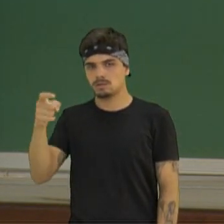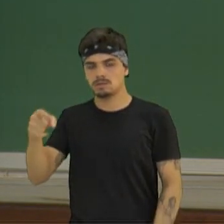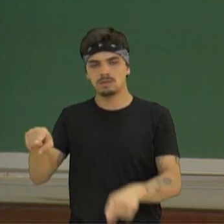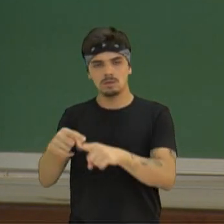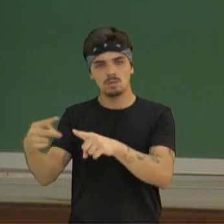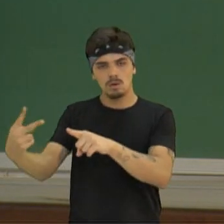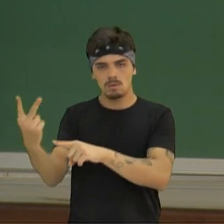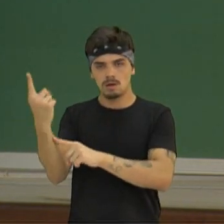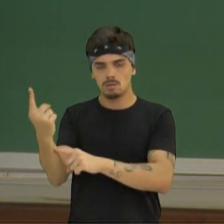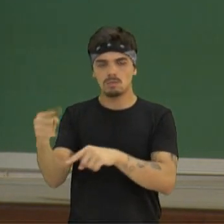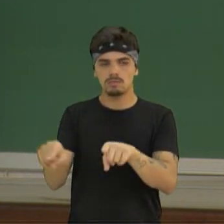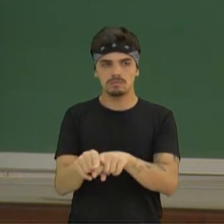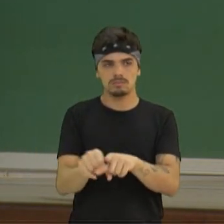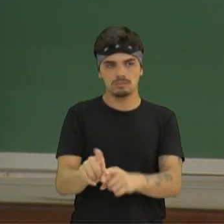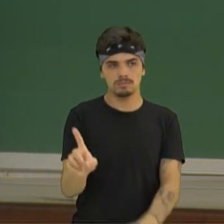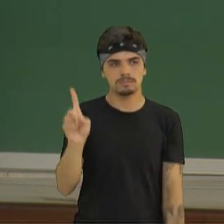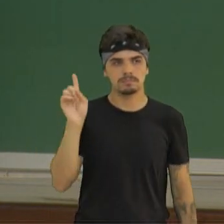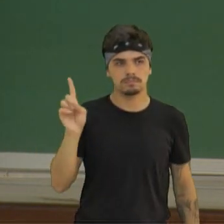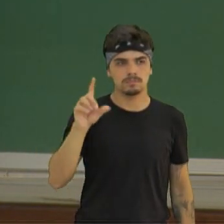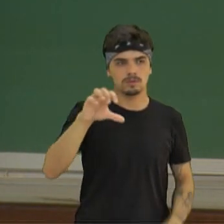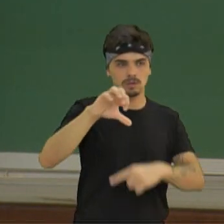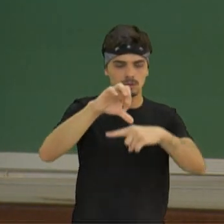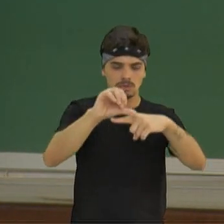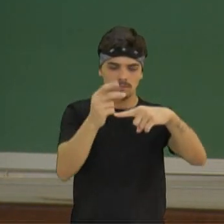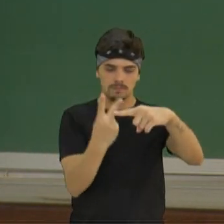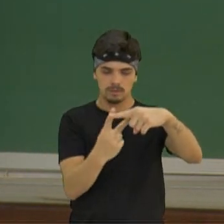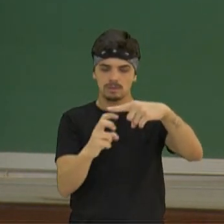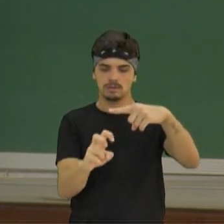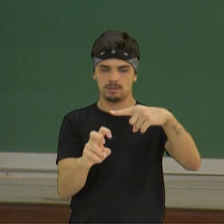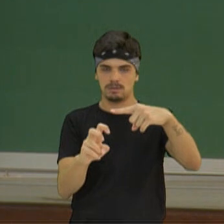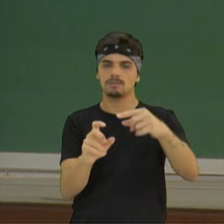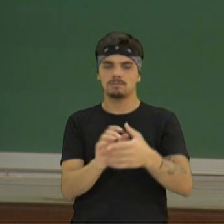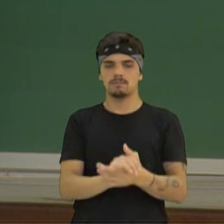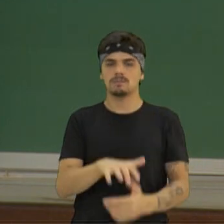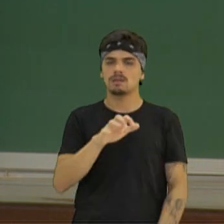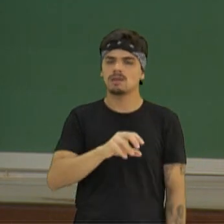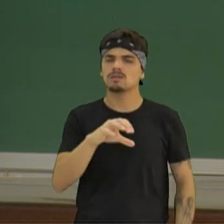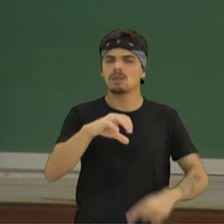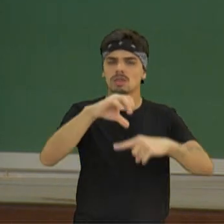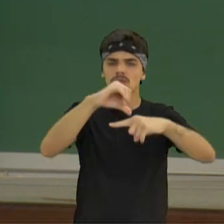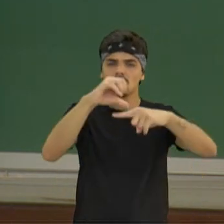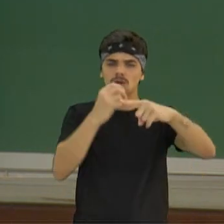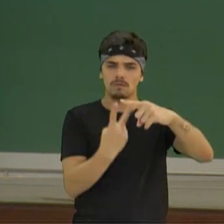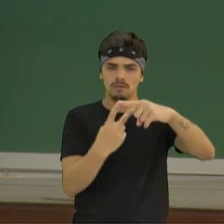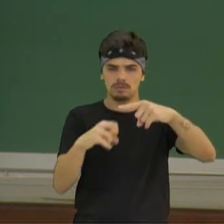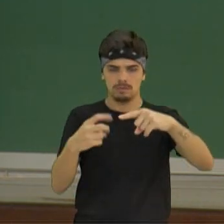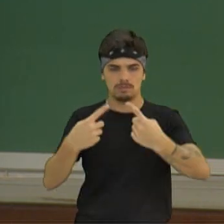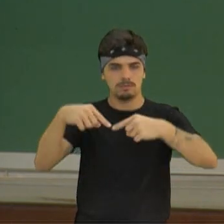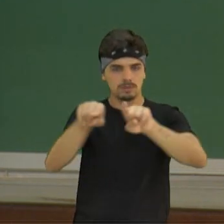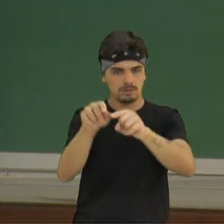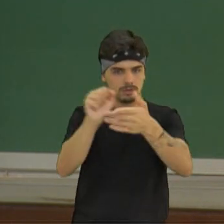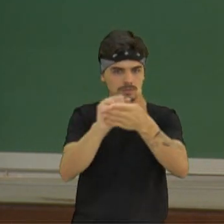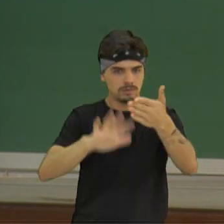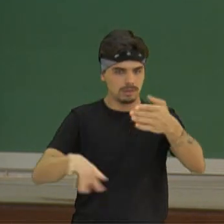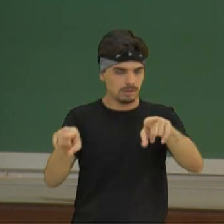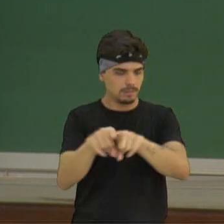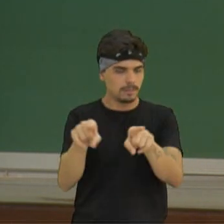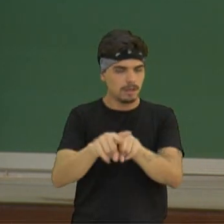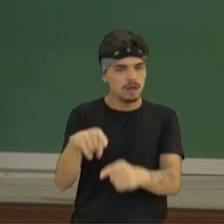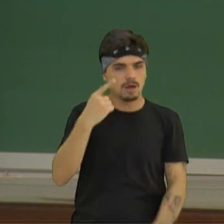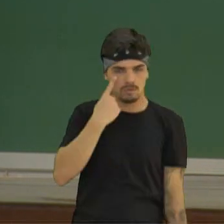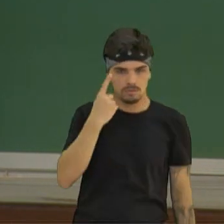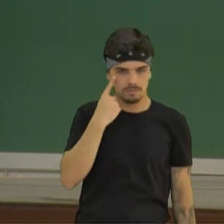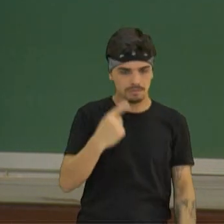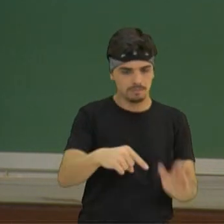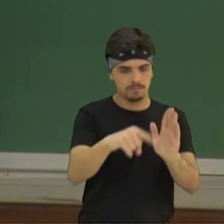ao quadrado, 9/25, né? Aparece esse 9/25 como está repetindo nos exercícios. Então, eu vou fazer